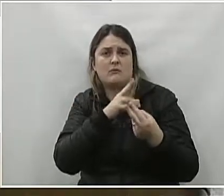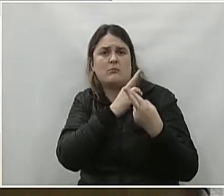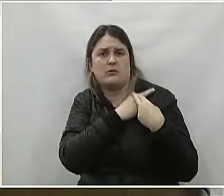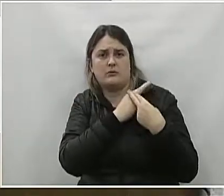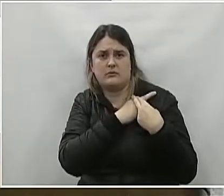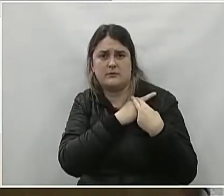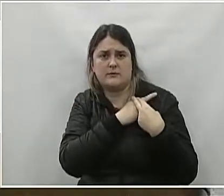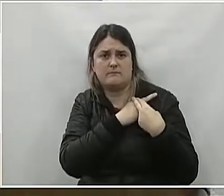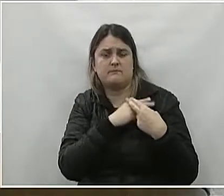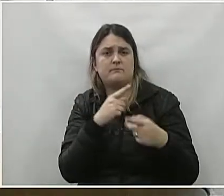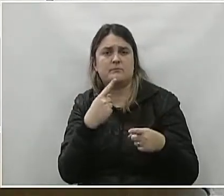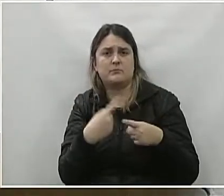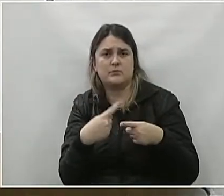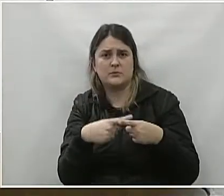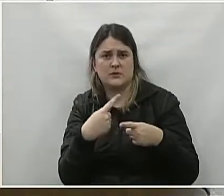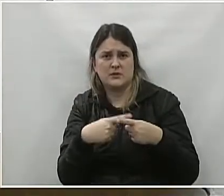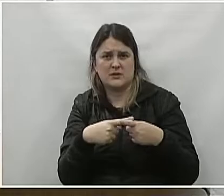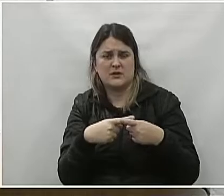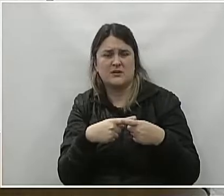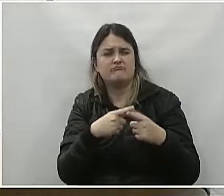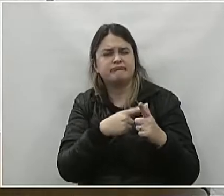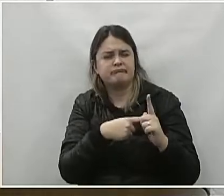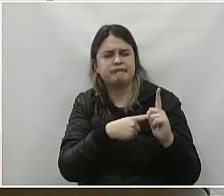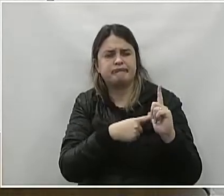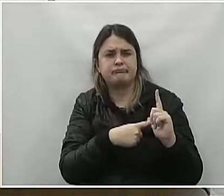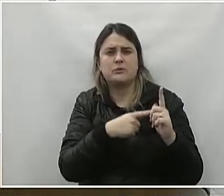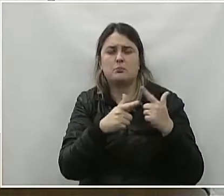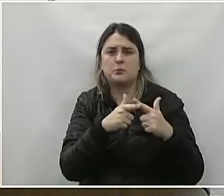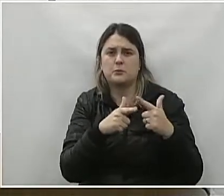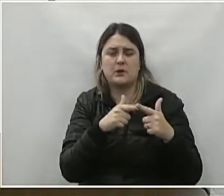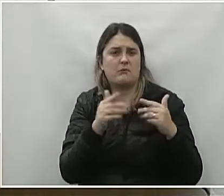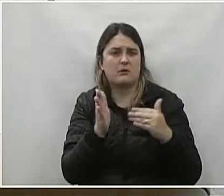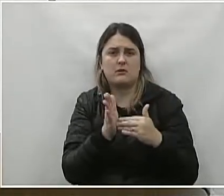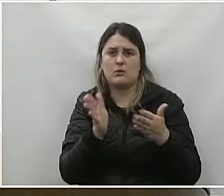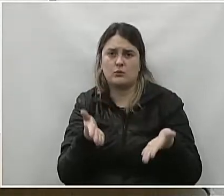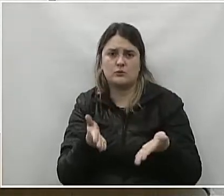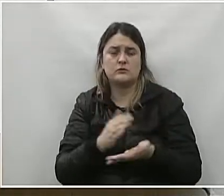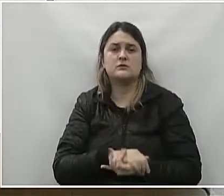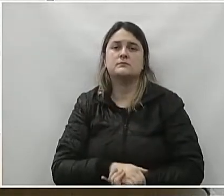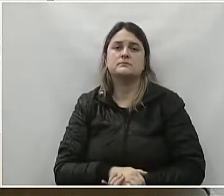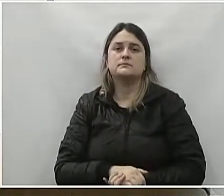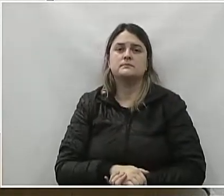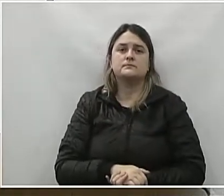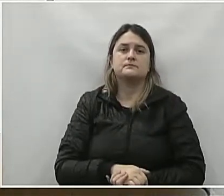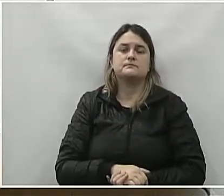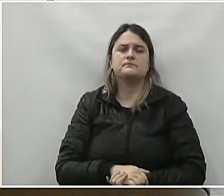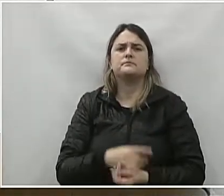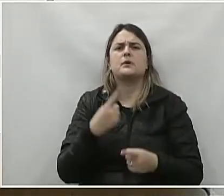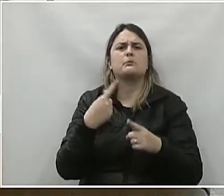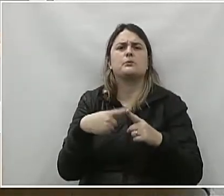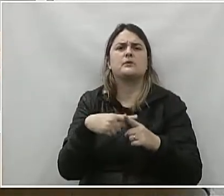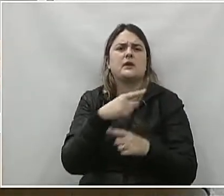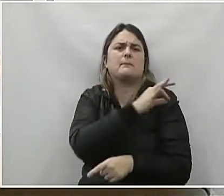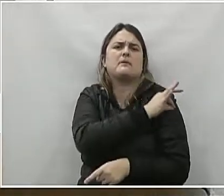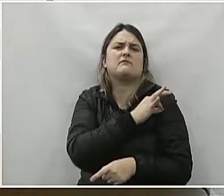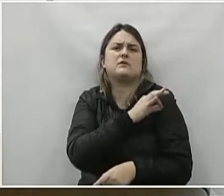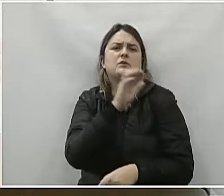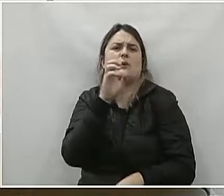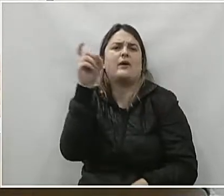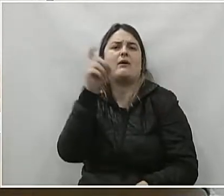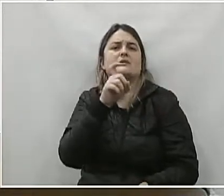responsabilizados. Porque isso aqui acarretou nesse problema que nós estamos tendo aqui hoje. Né? E por que o prefeito